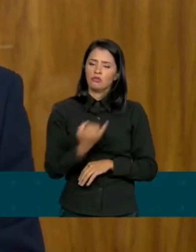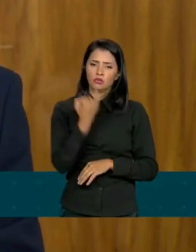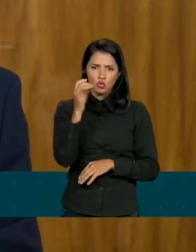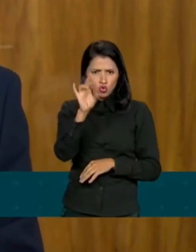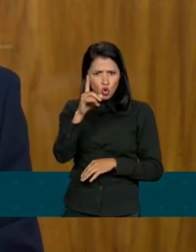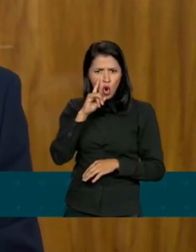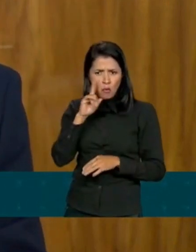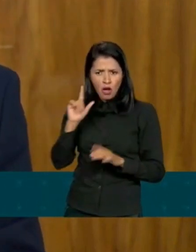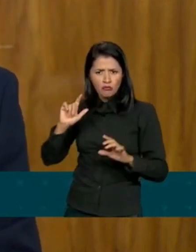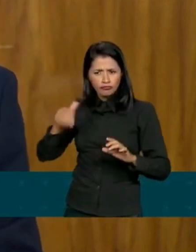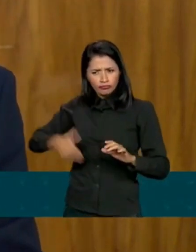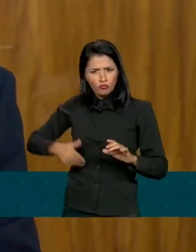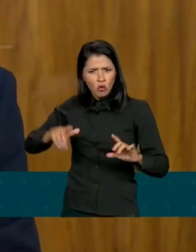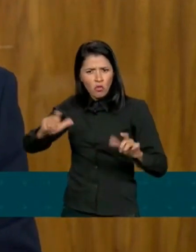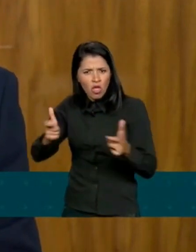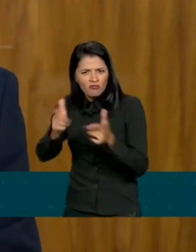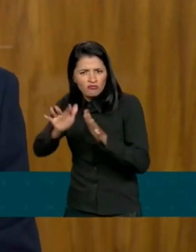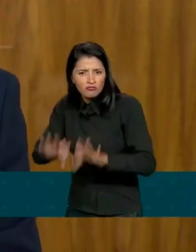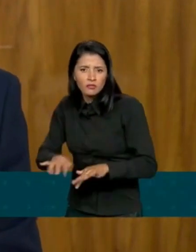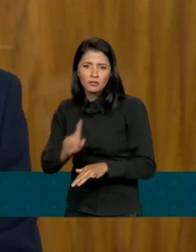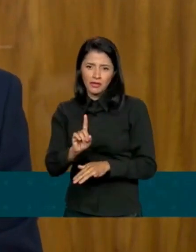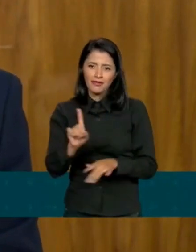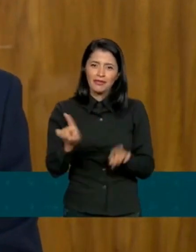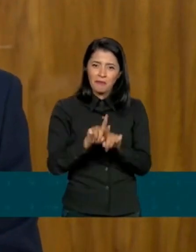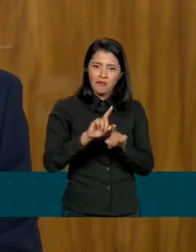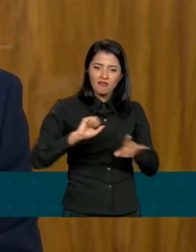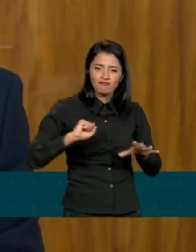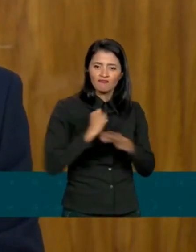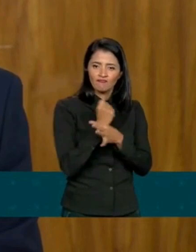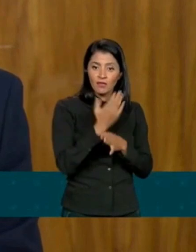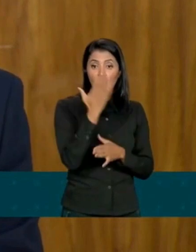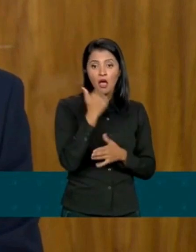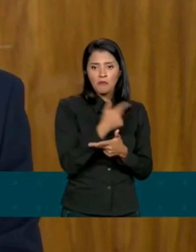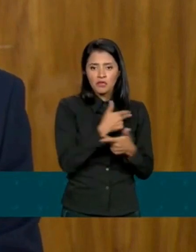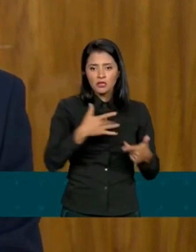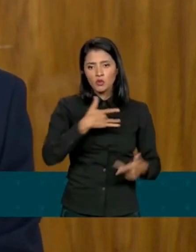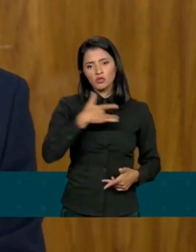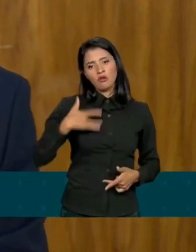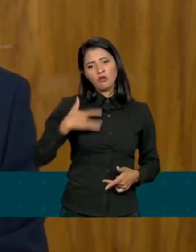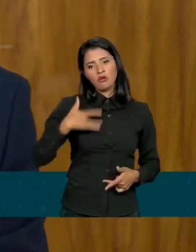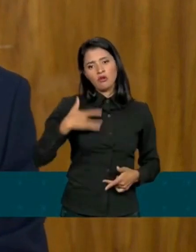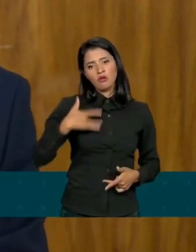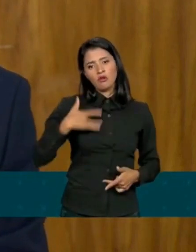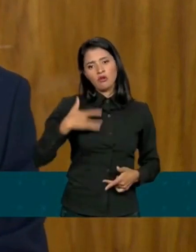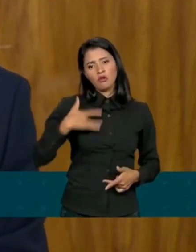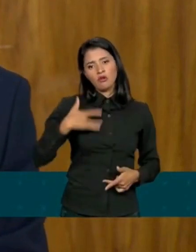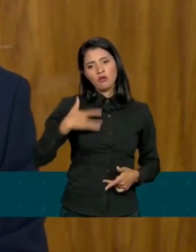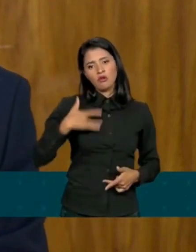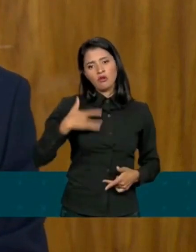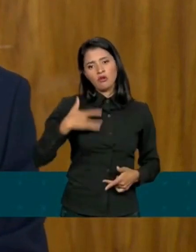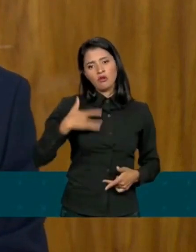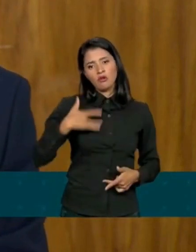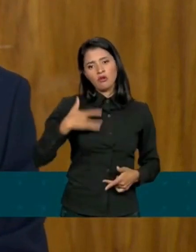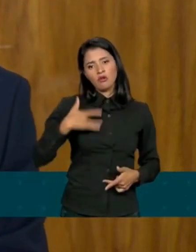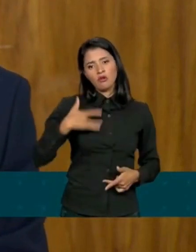só para combater a fome, mas também para garantir a alimentação saudável nas escolas brasileiras.